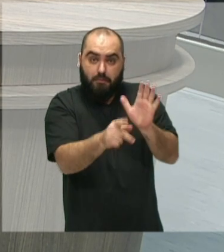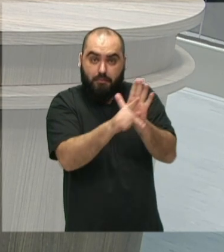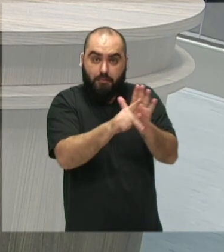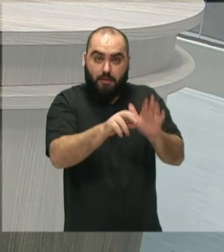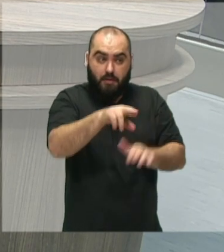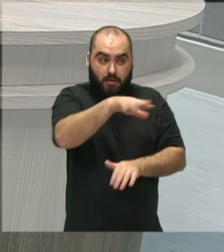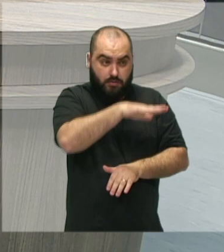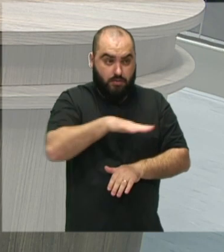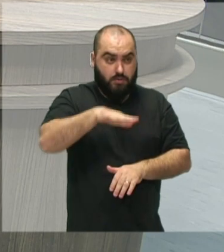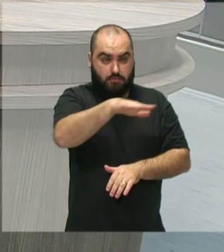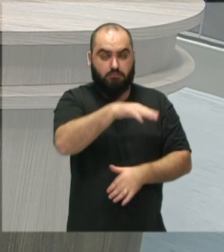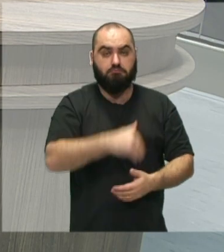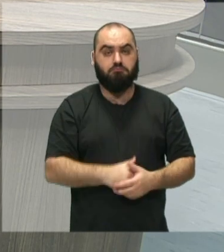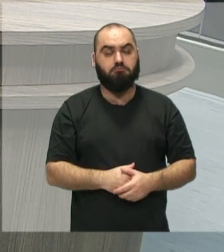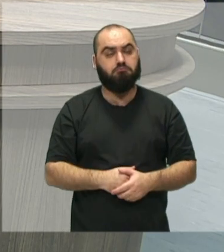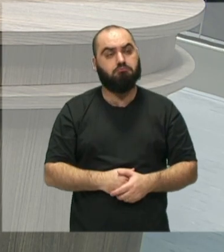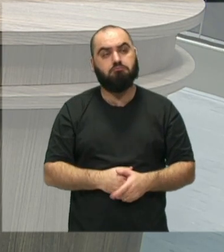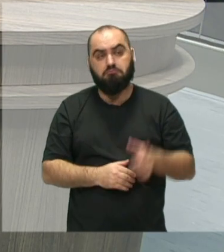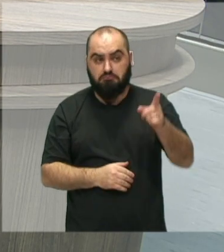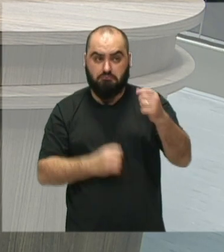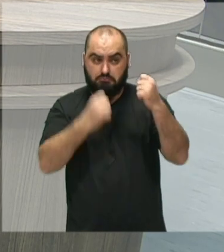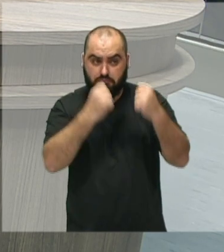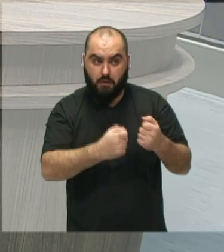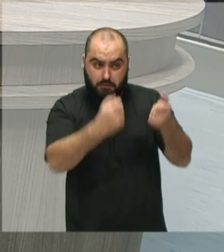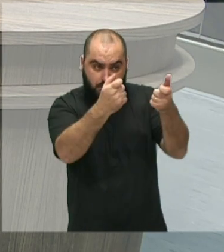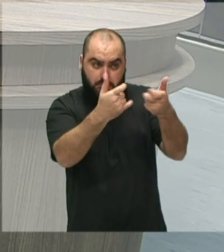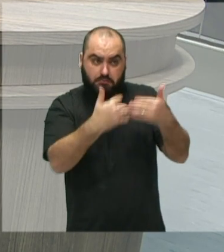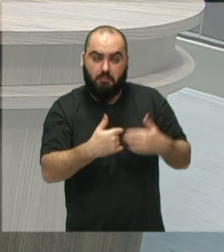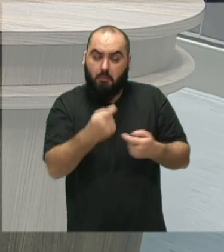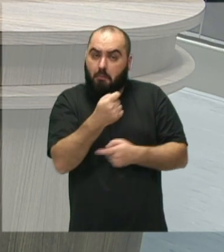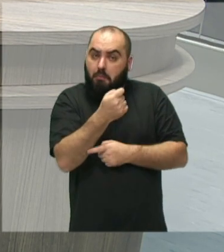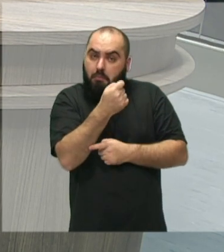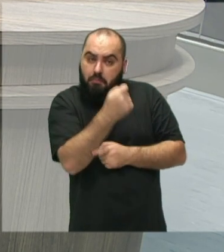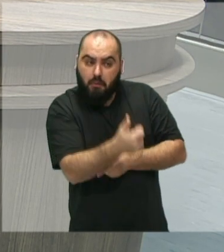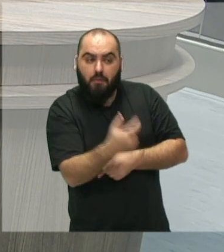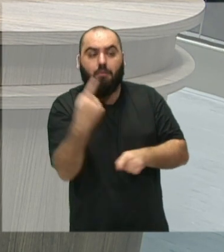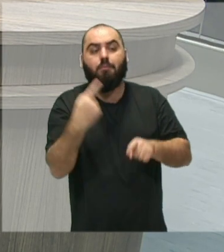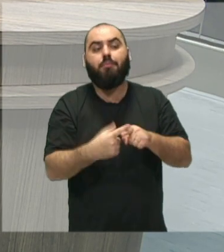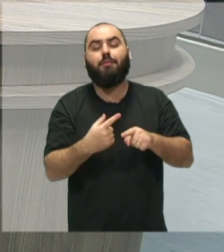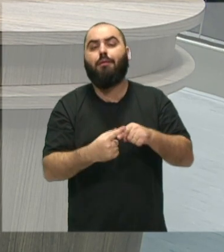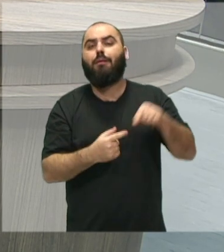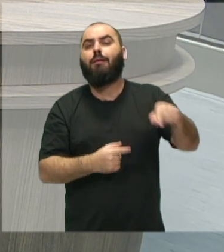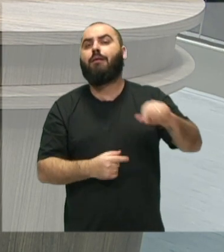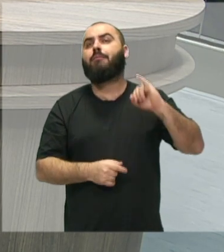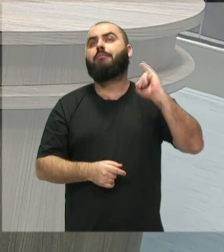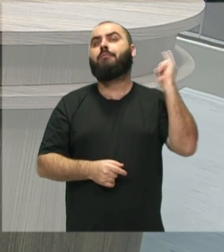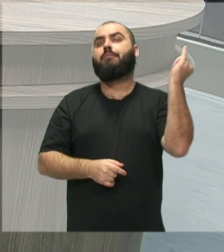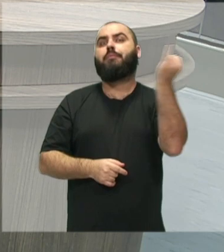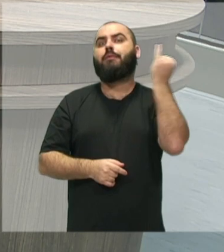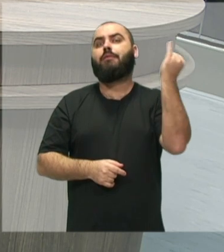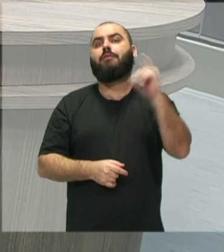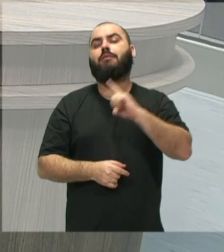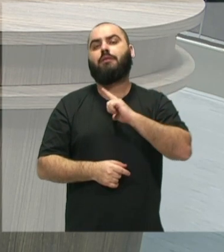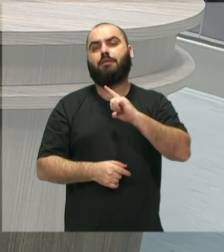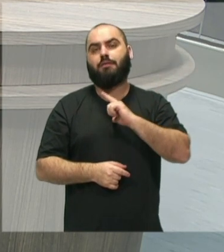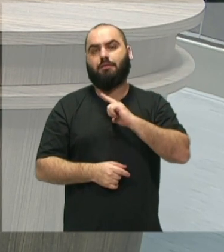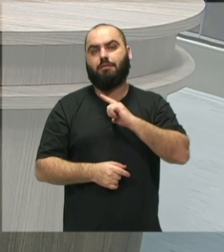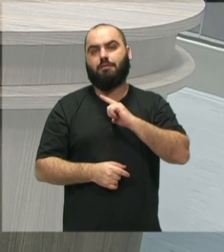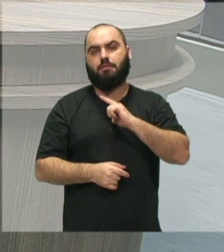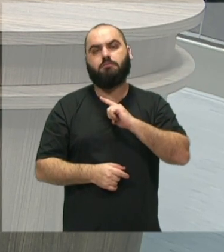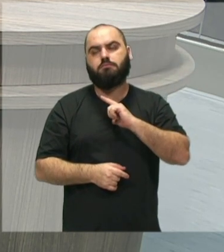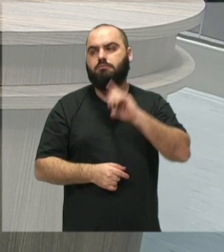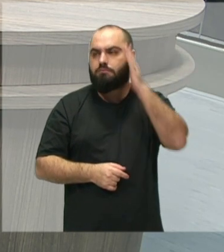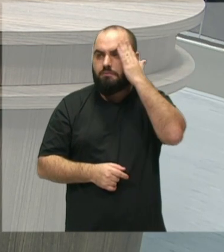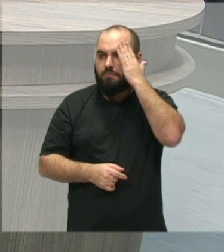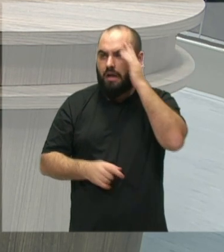queria que você contasse um pouquinho para a gente dessa importância de se ter, né, no caso,